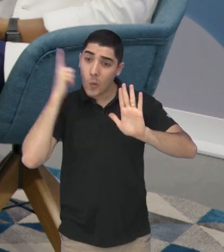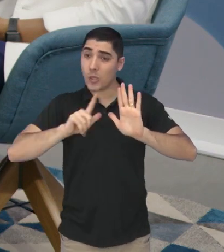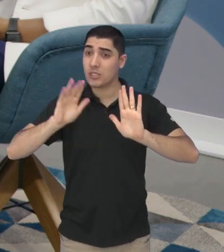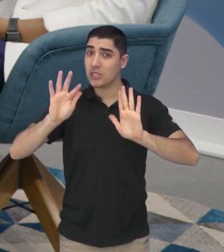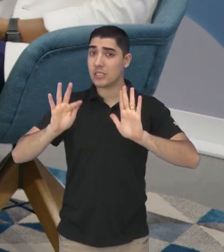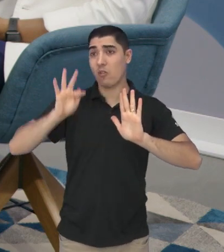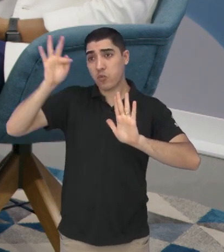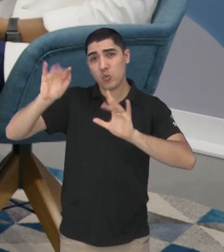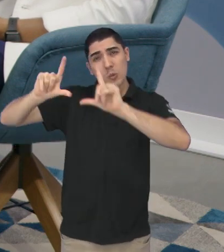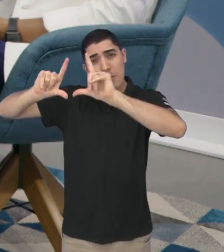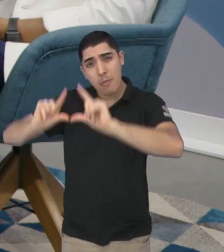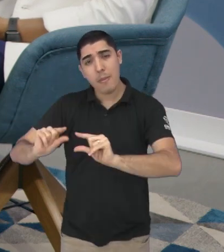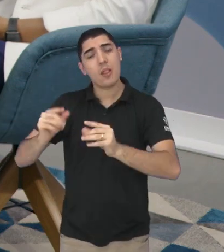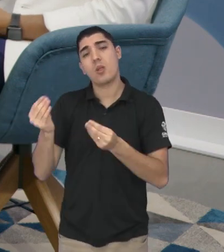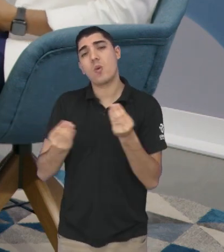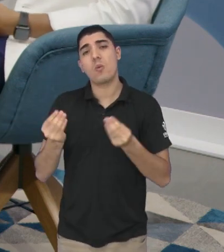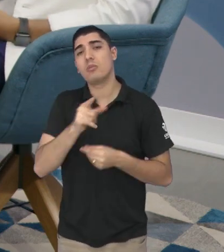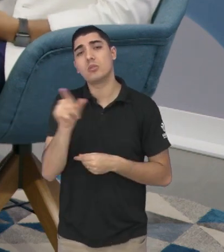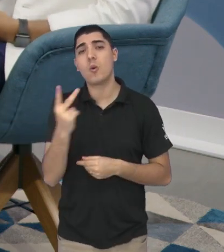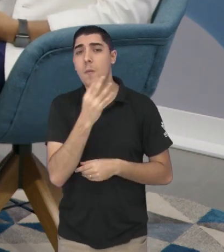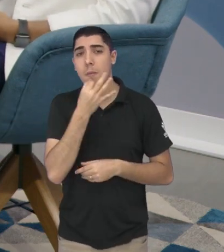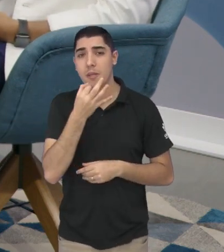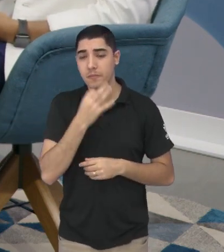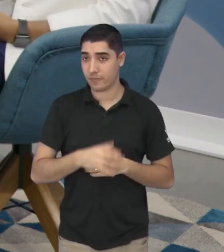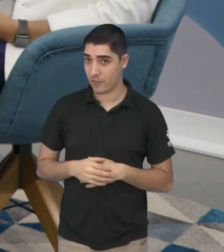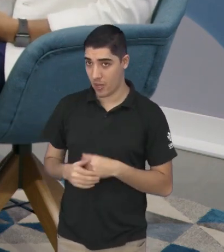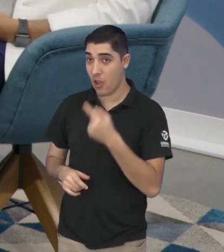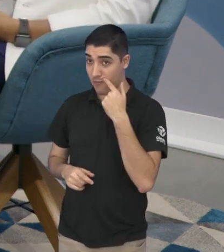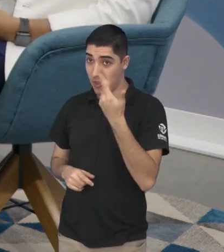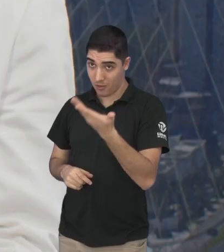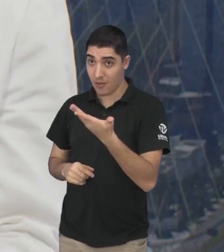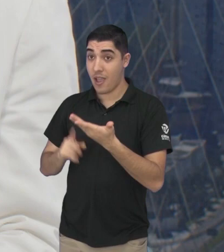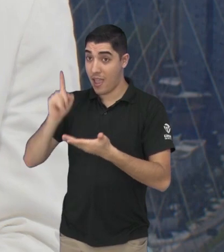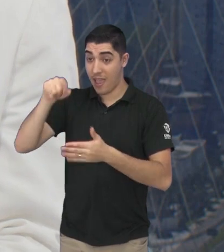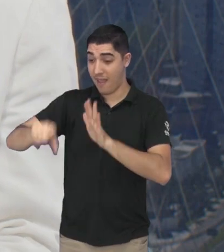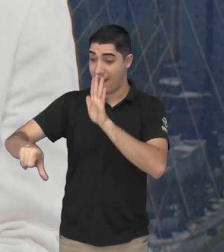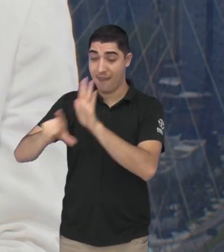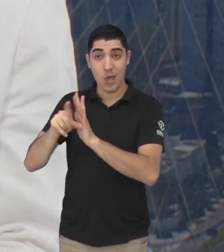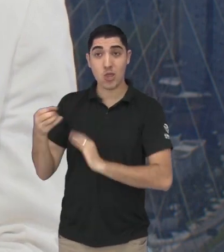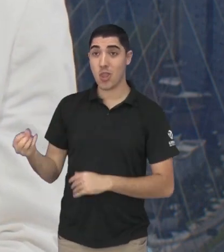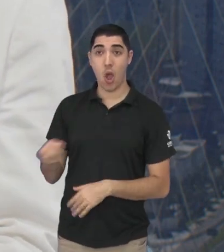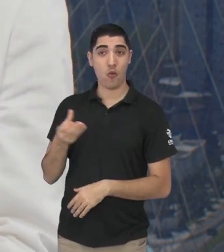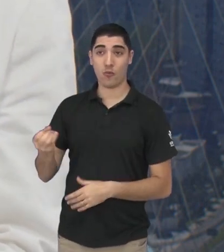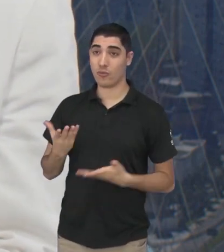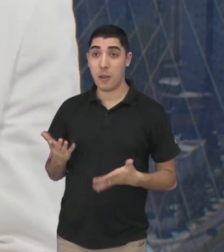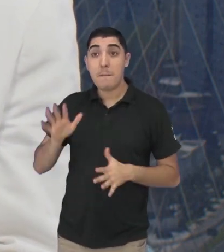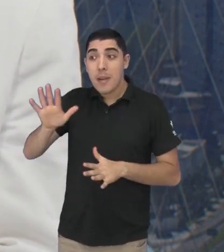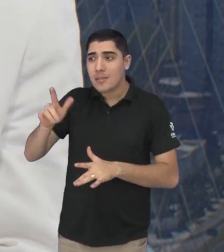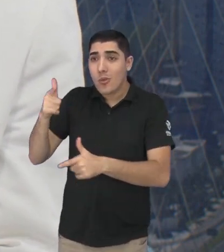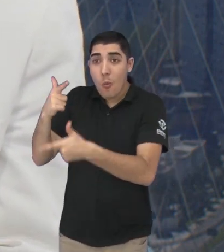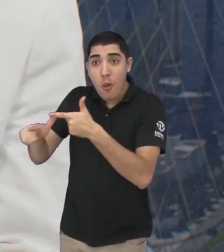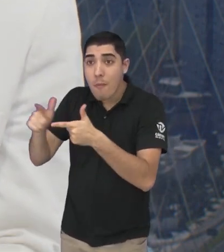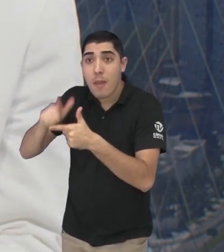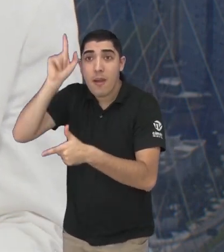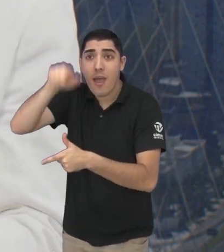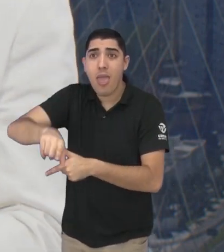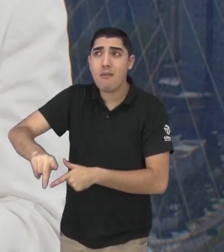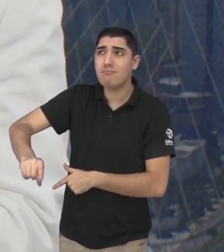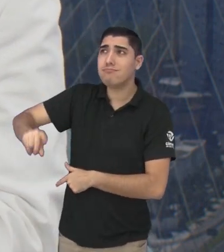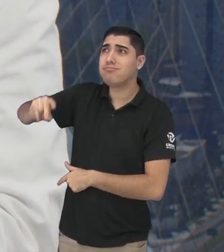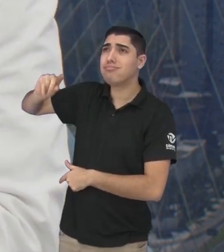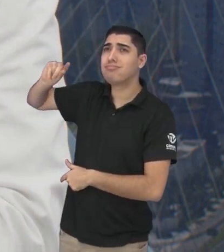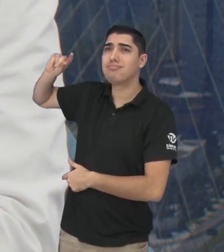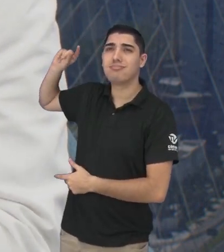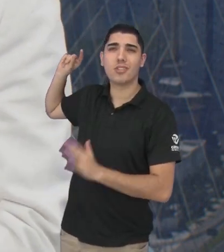ainda mais? Para você ver que é uma lei recente e de um problema muito antigo. Então, tudo